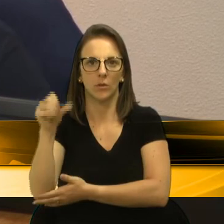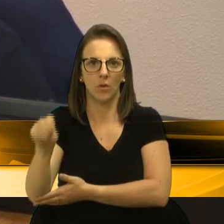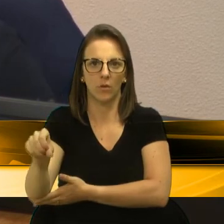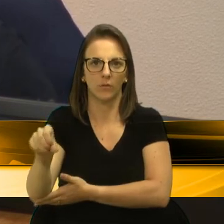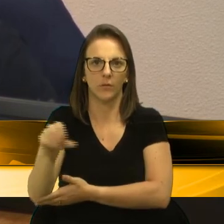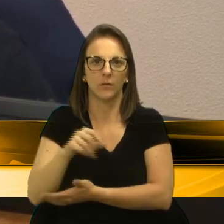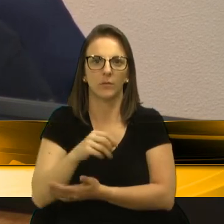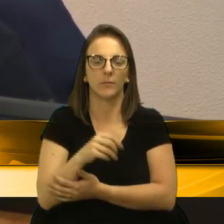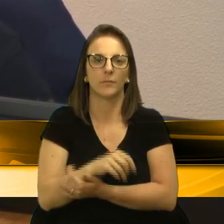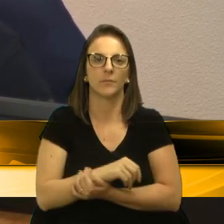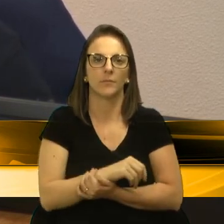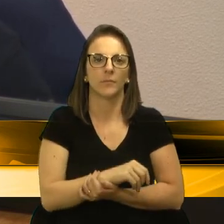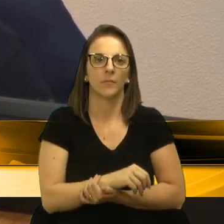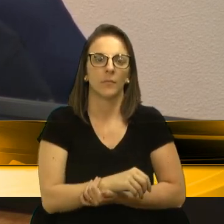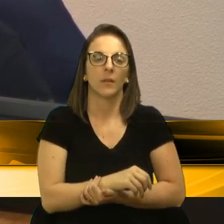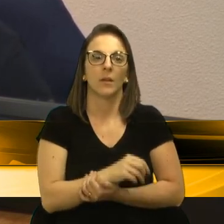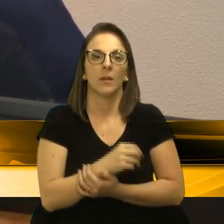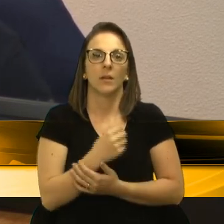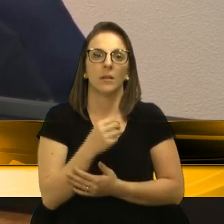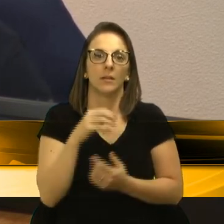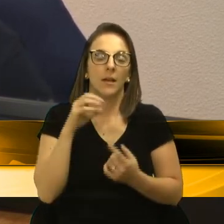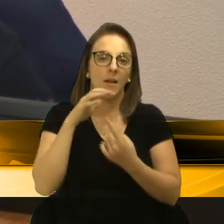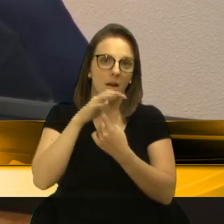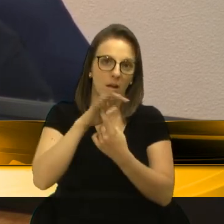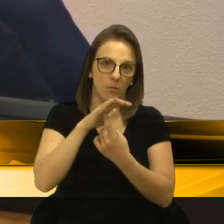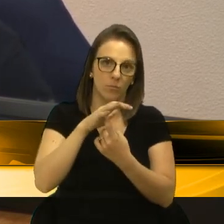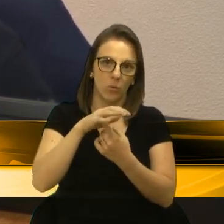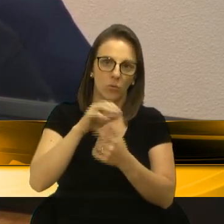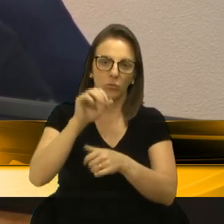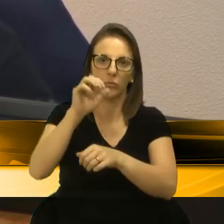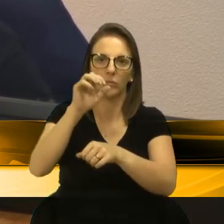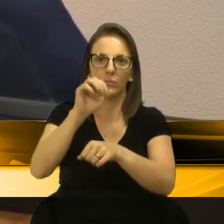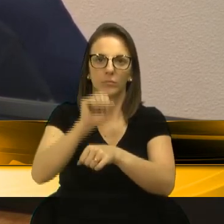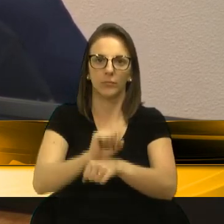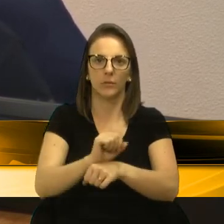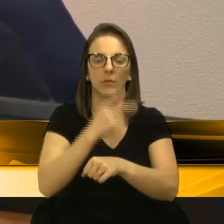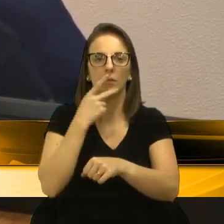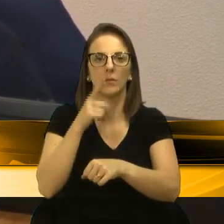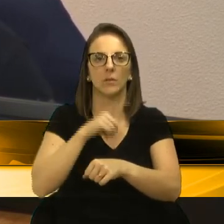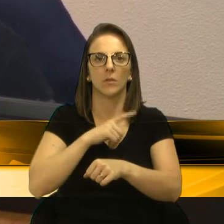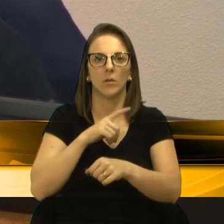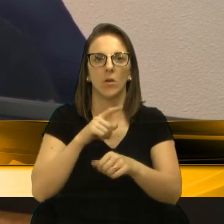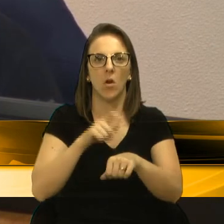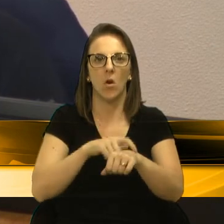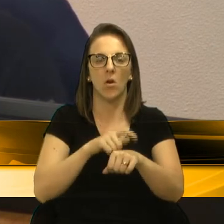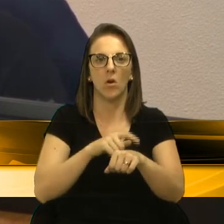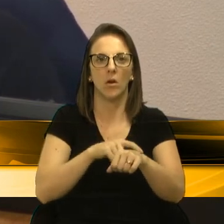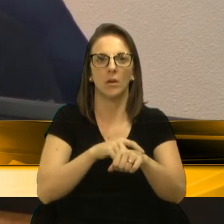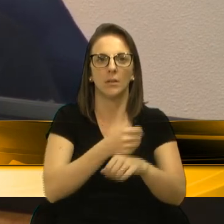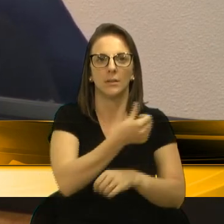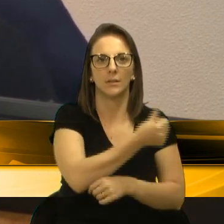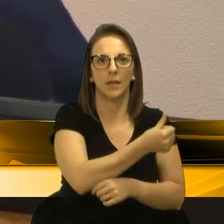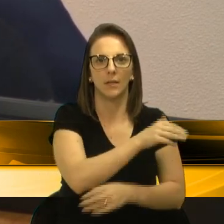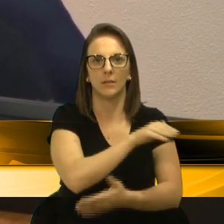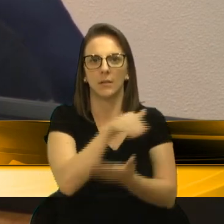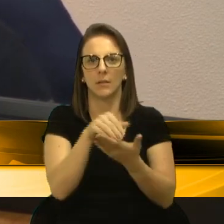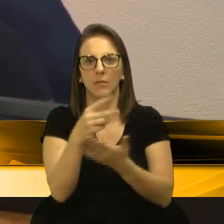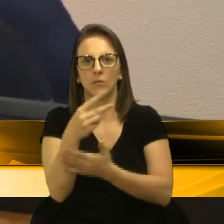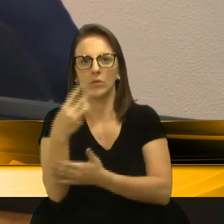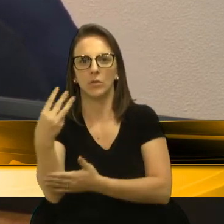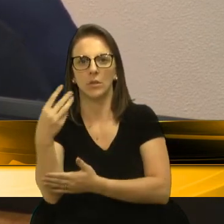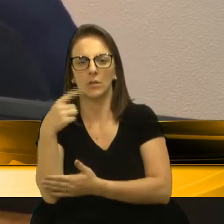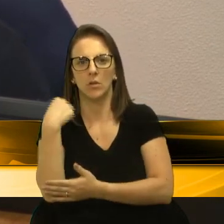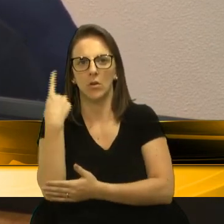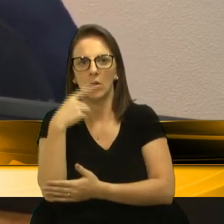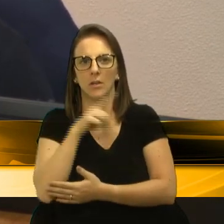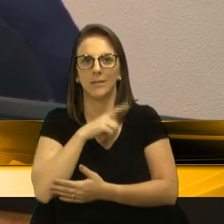2. No caso de helipontos, de indicação do horário de funcionamento dentro do período compreendido entre 6 e 23 horas, em função dos usos existentes e das